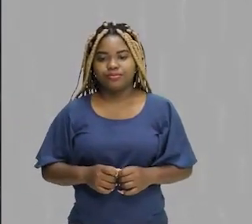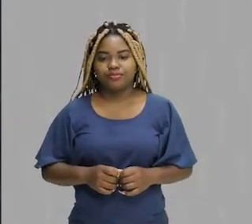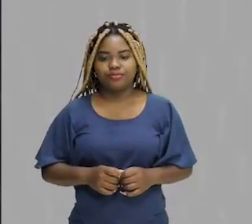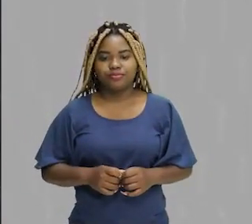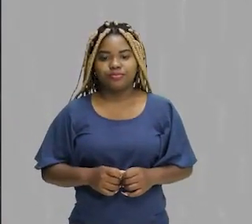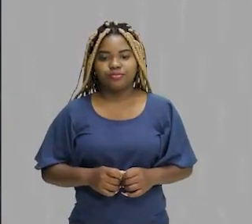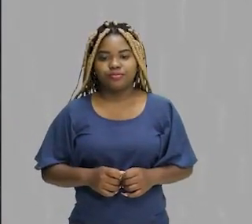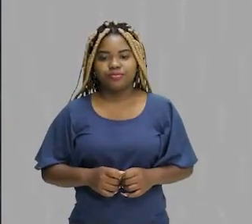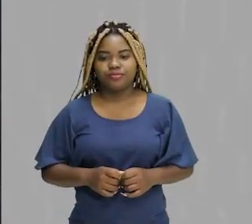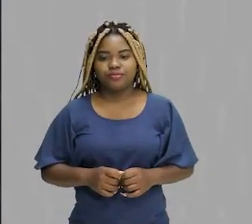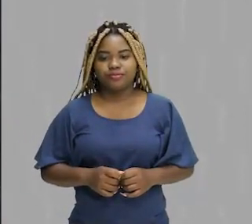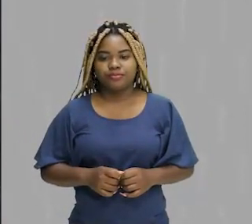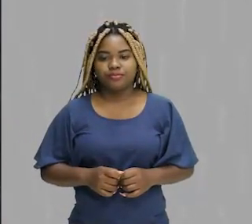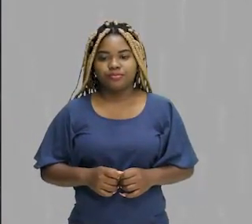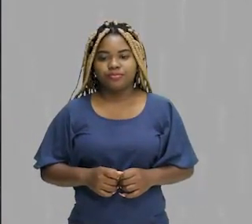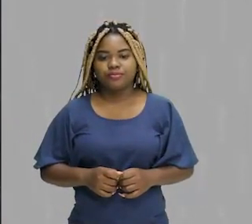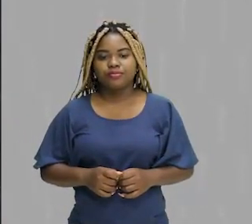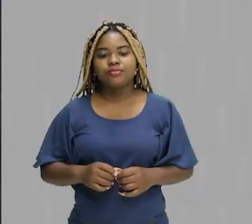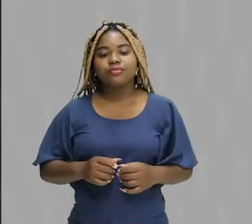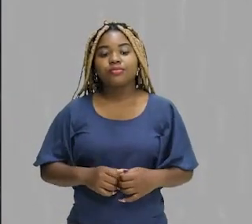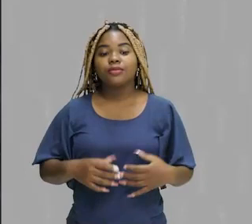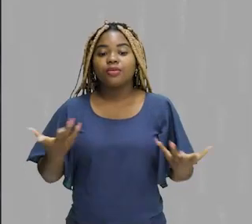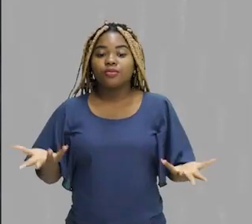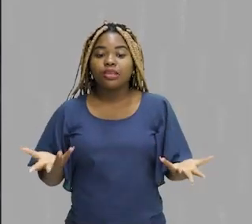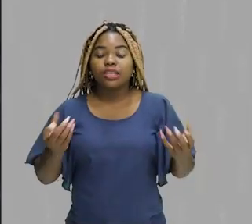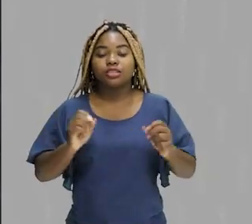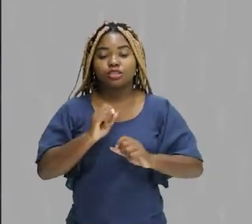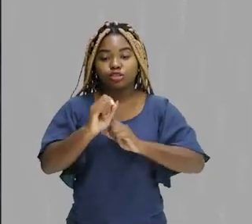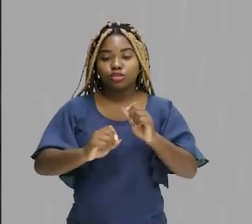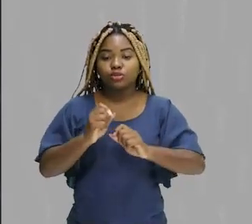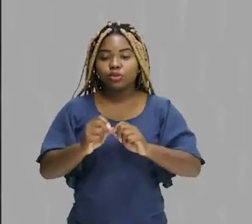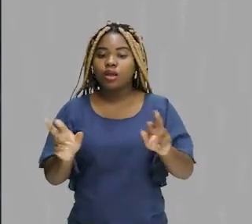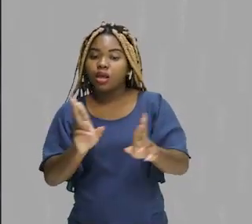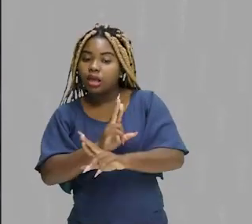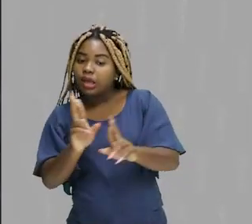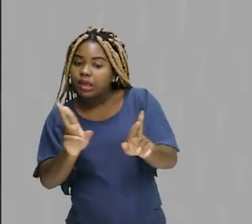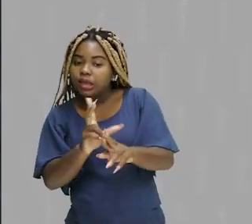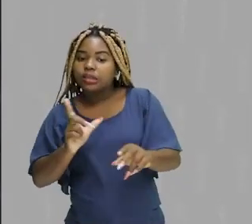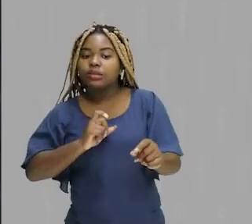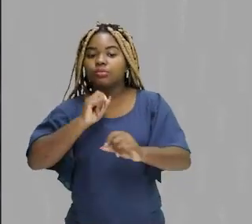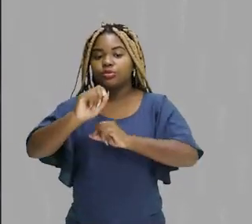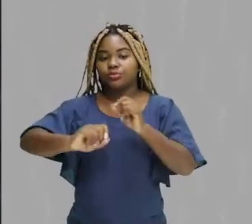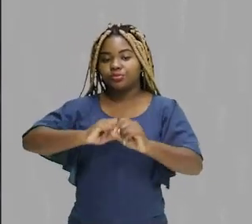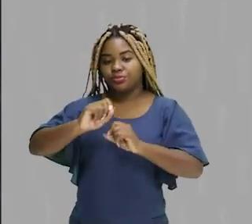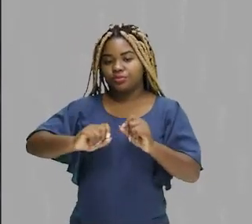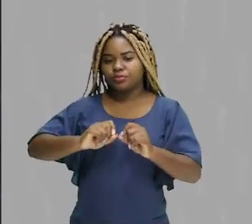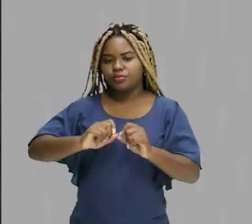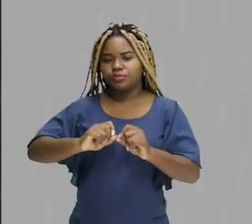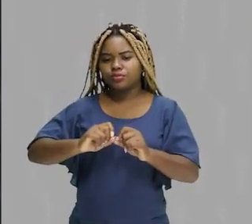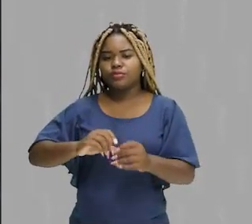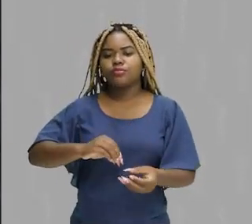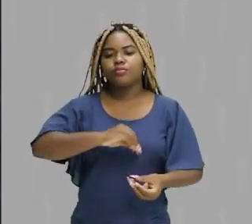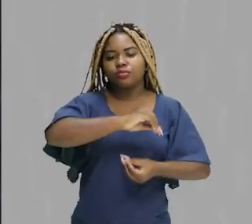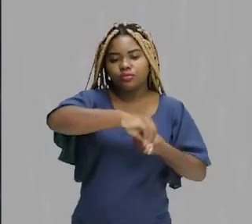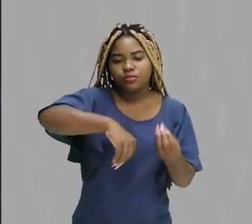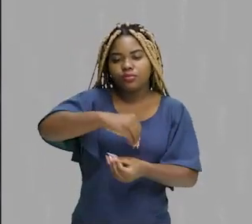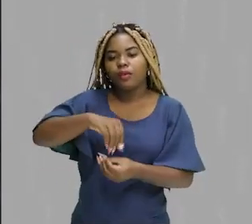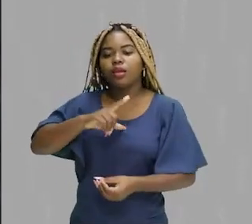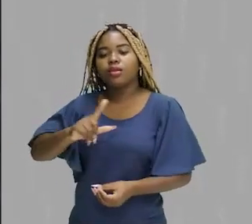ok? E aí, essa combinação vai gerar, se for uma substância que apresenta